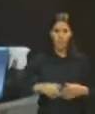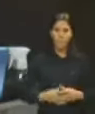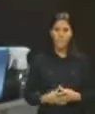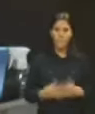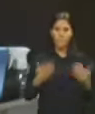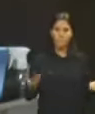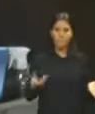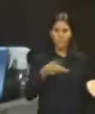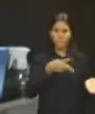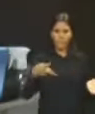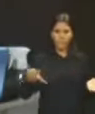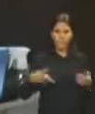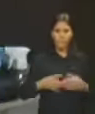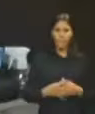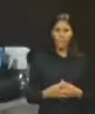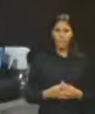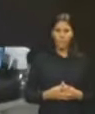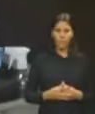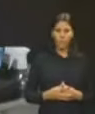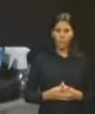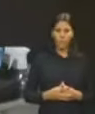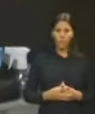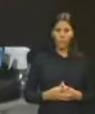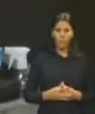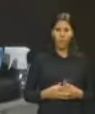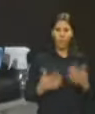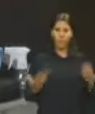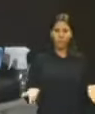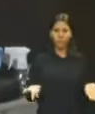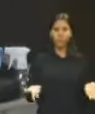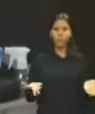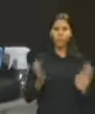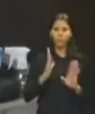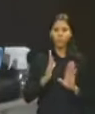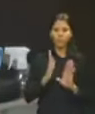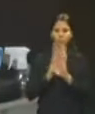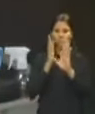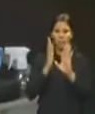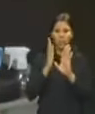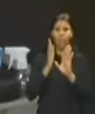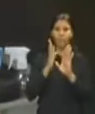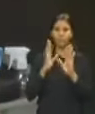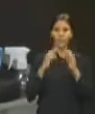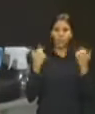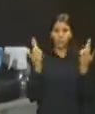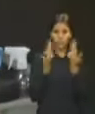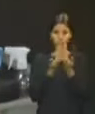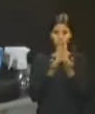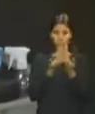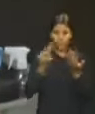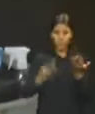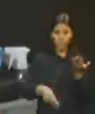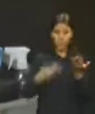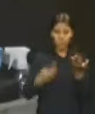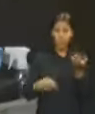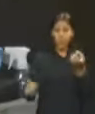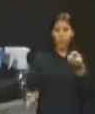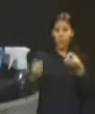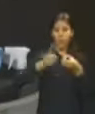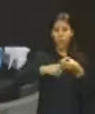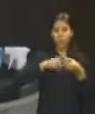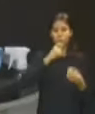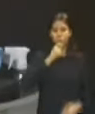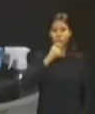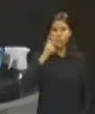presidente, tendo em vista que as sessões ainda não voltaram à